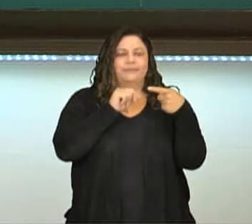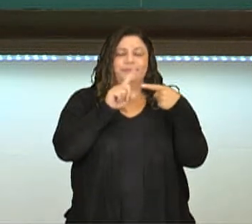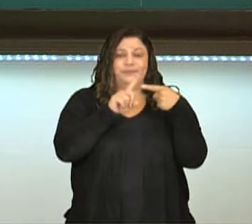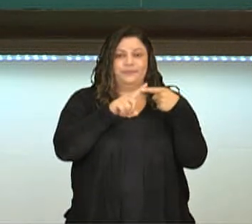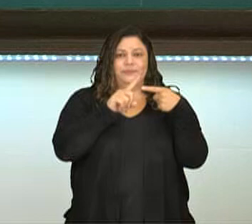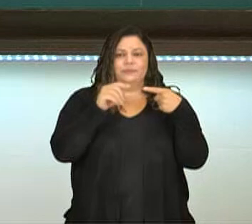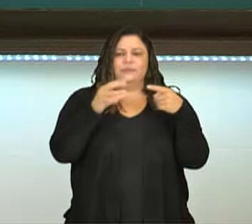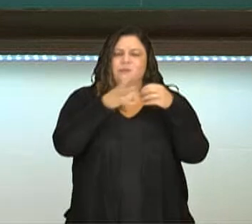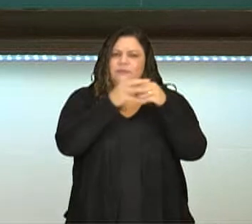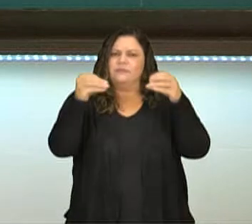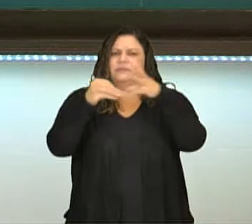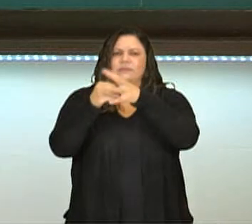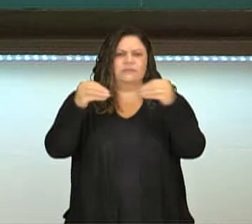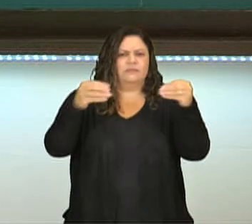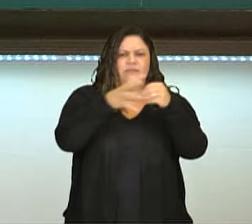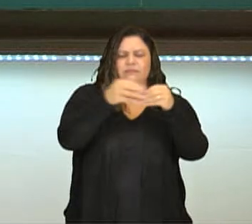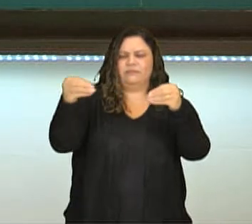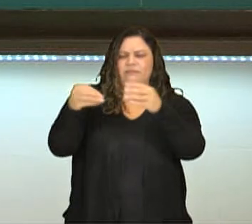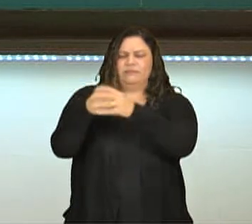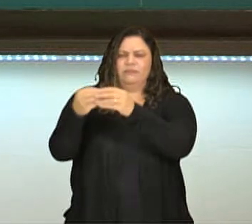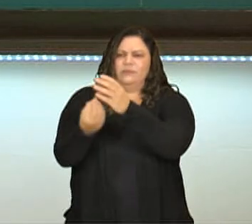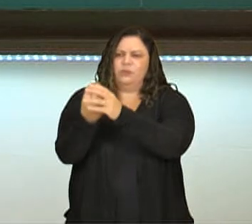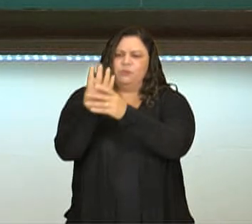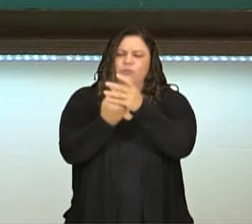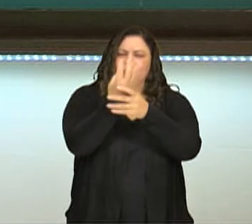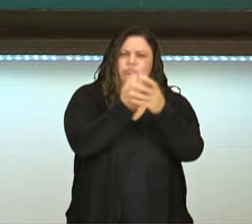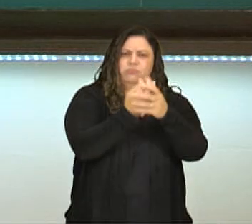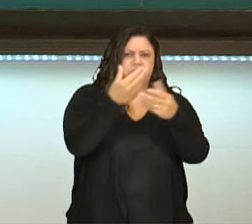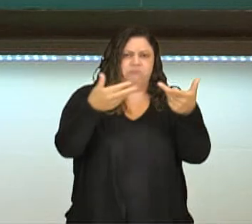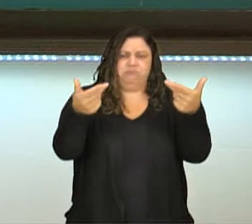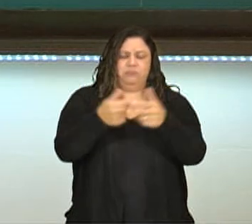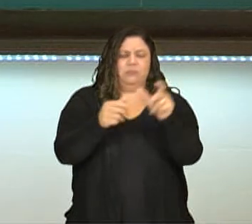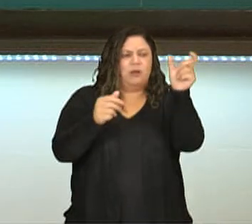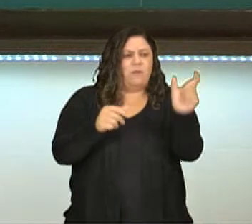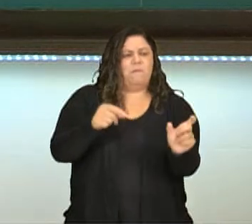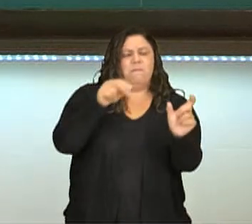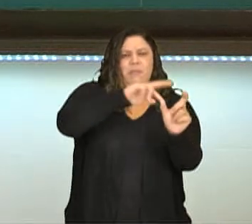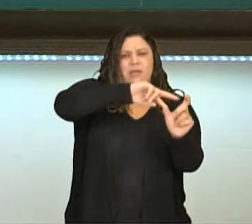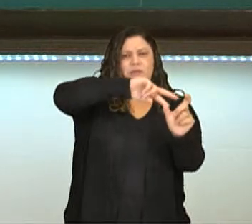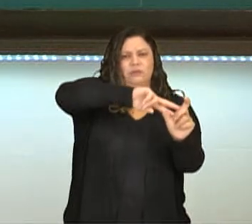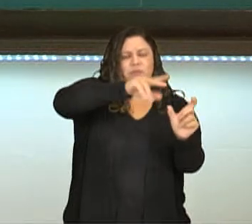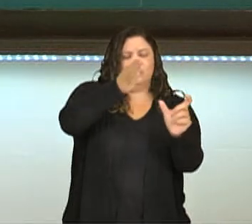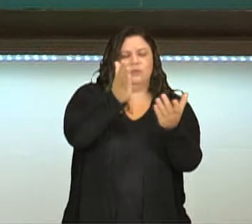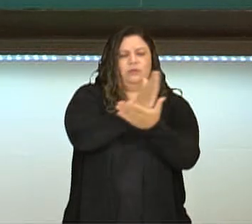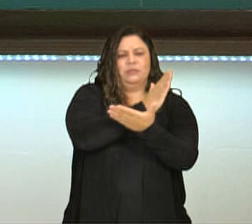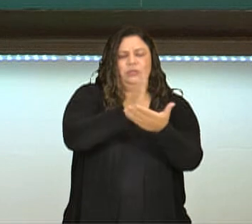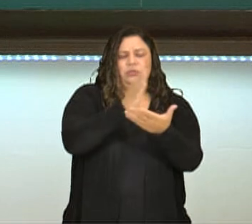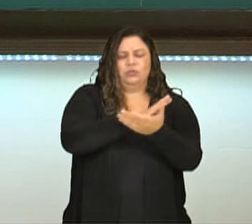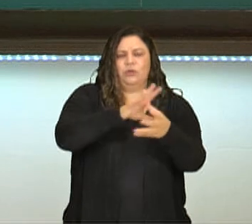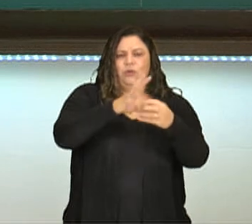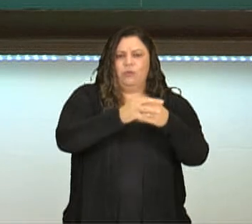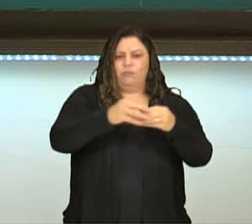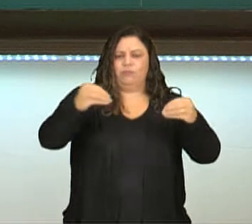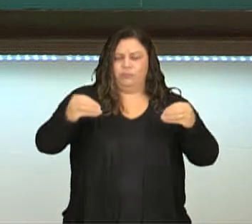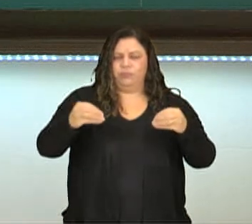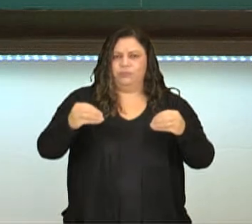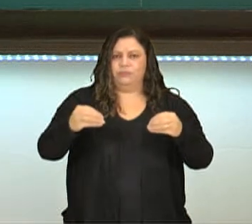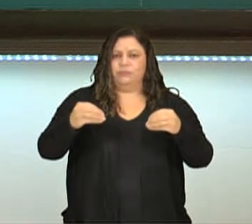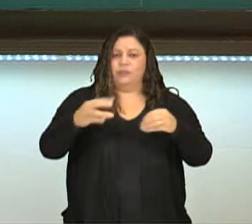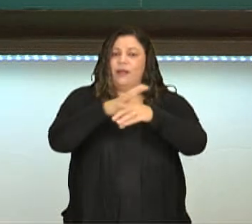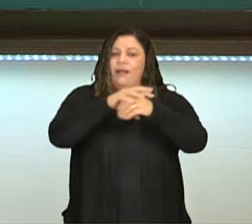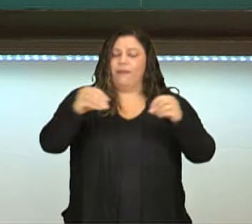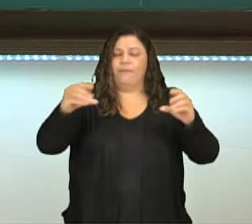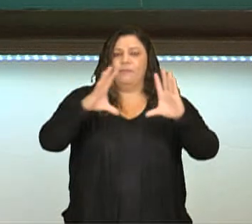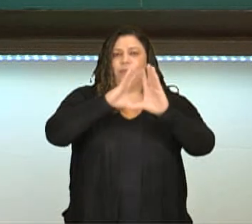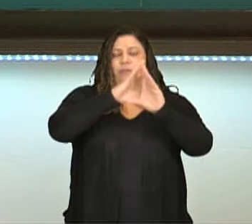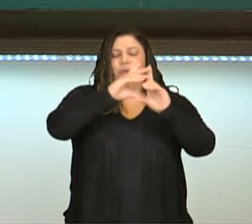se duplica ou forma um broto, ou seja, ele é o mesmo indivíduo repartido formando um outro, uma cópia dele mesmo, uma espécie de um clone.